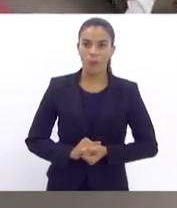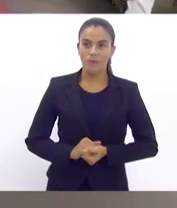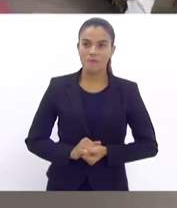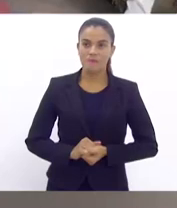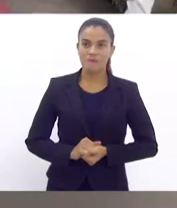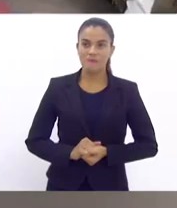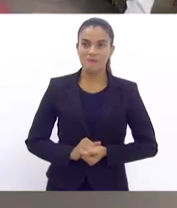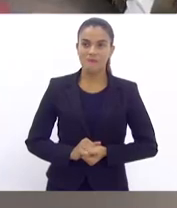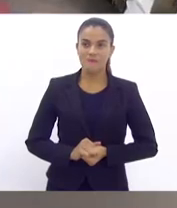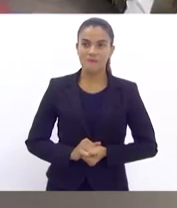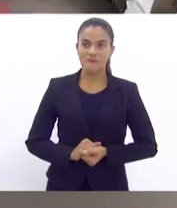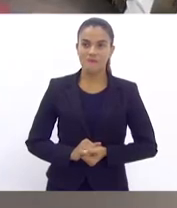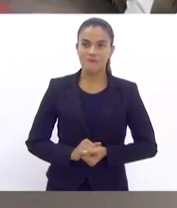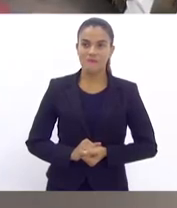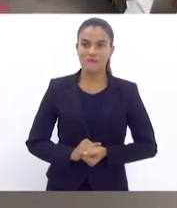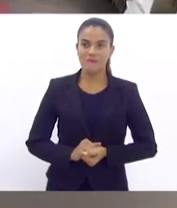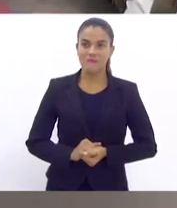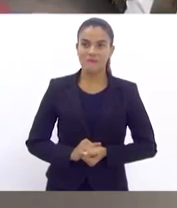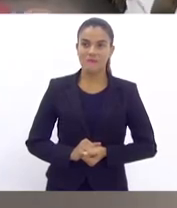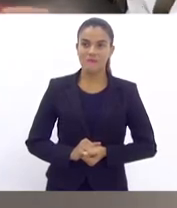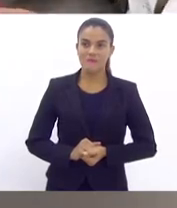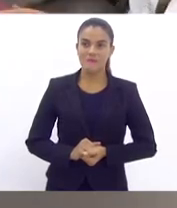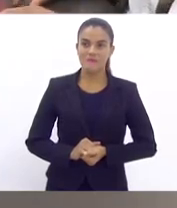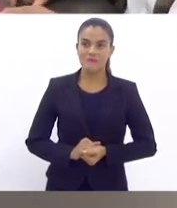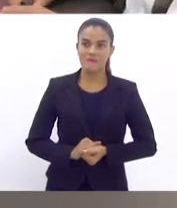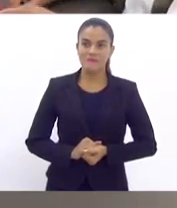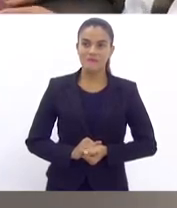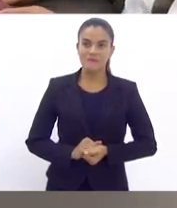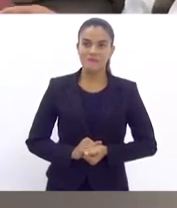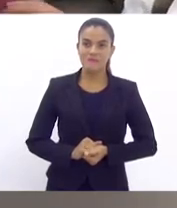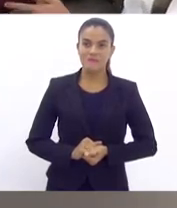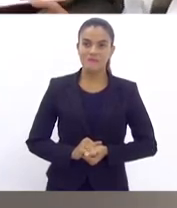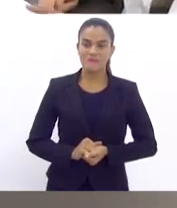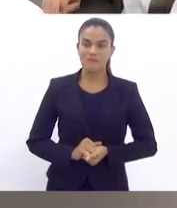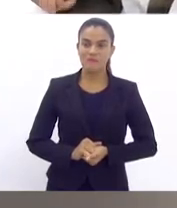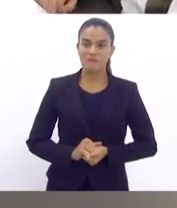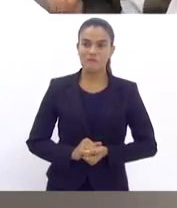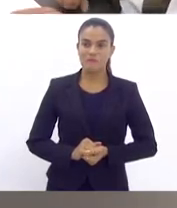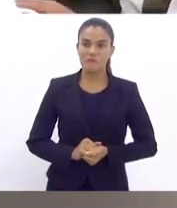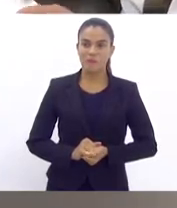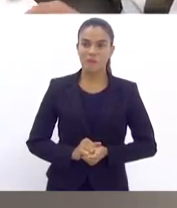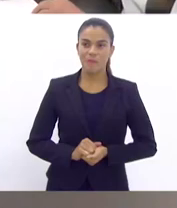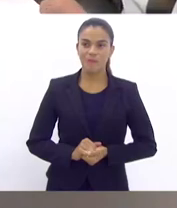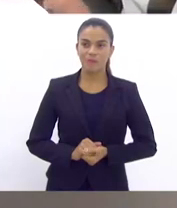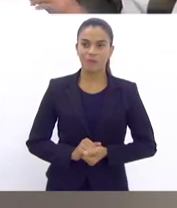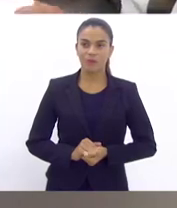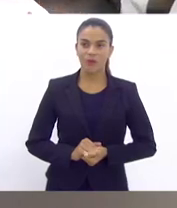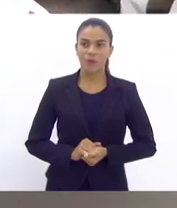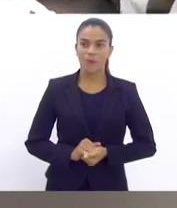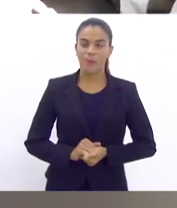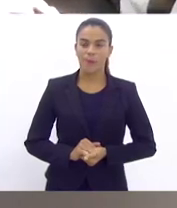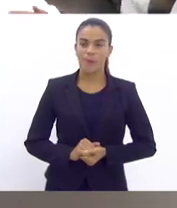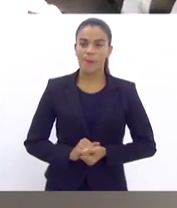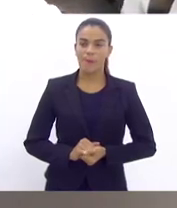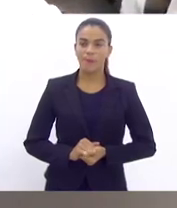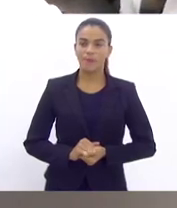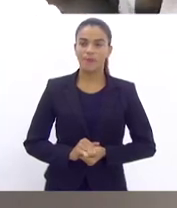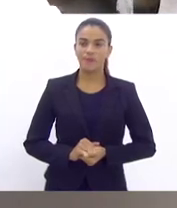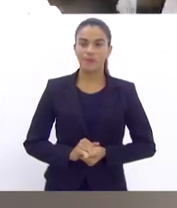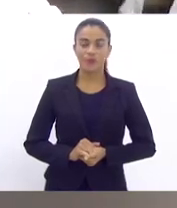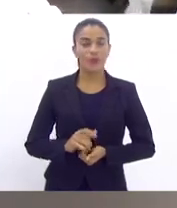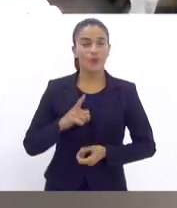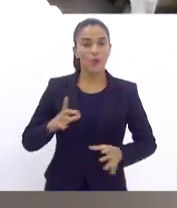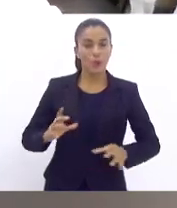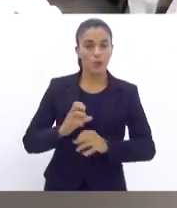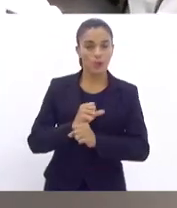nosso porque a bancada do pessoal vai providenciar a substituição do deputado Yuri pelo Deputado Serafim de qualquer forma então havendo número